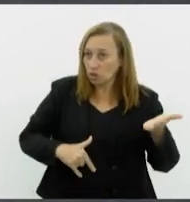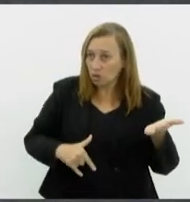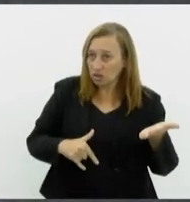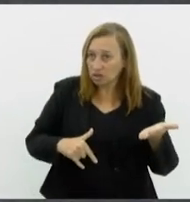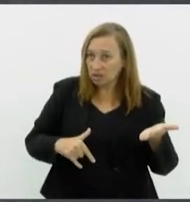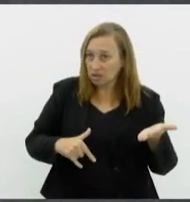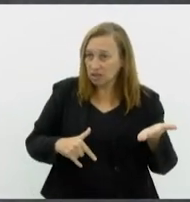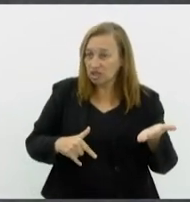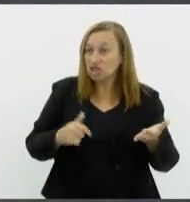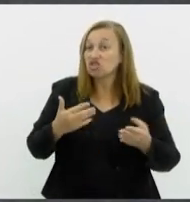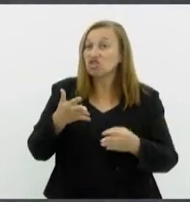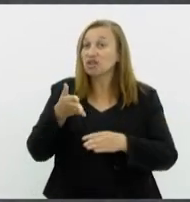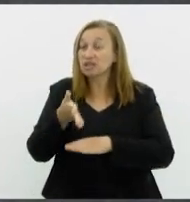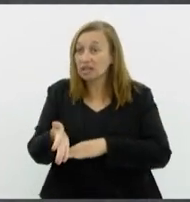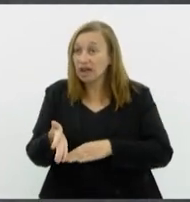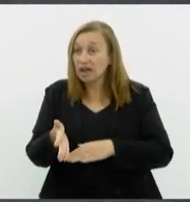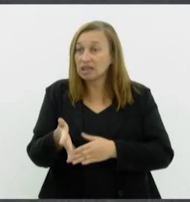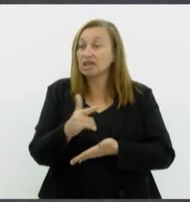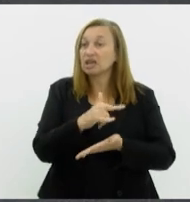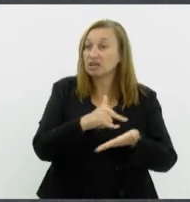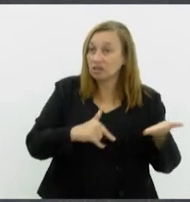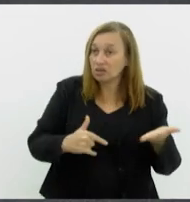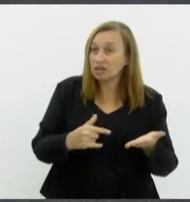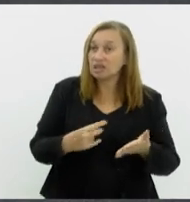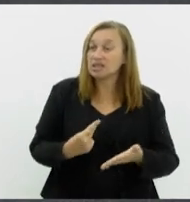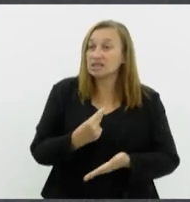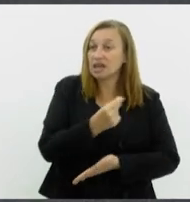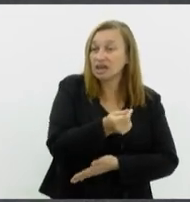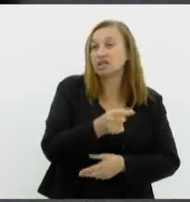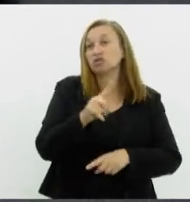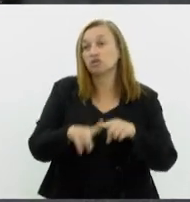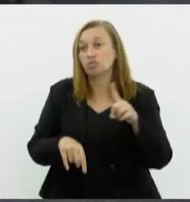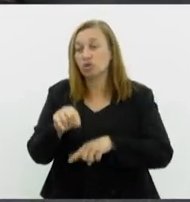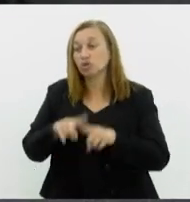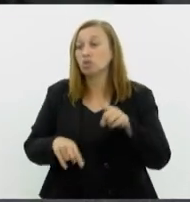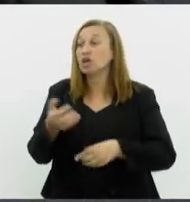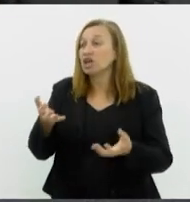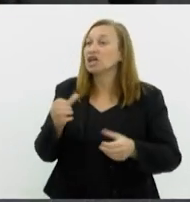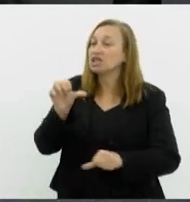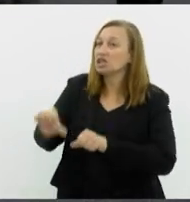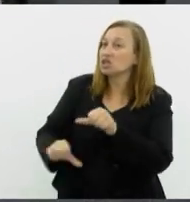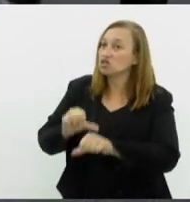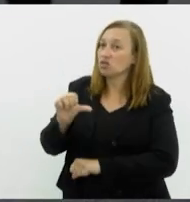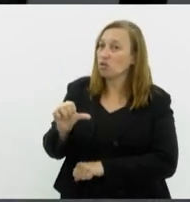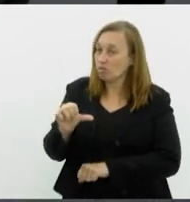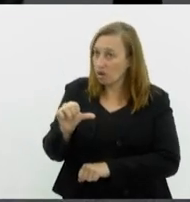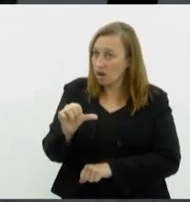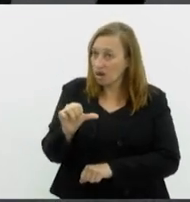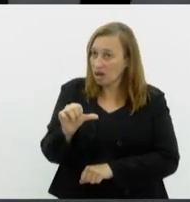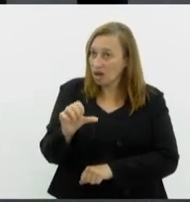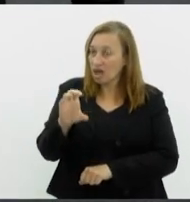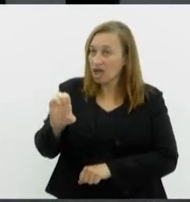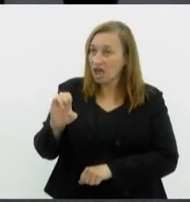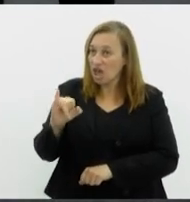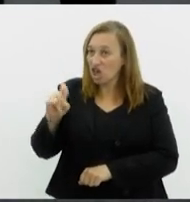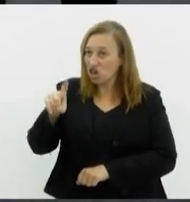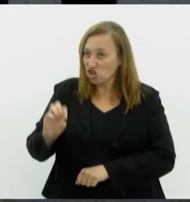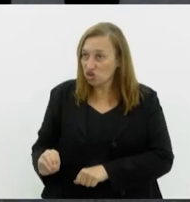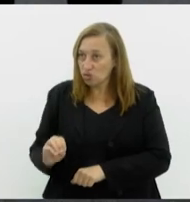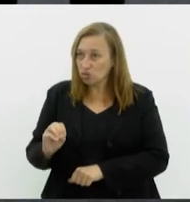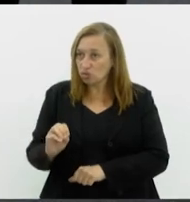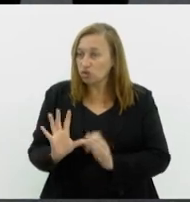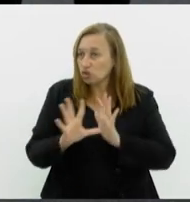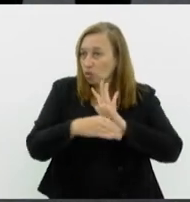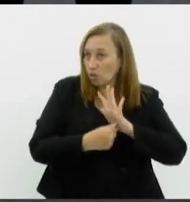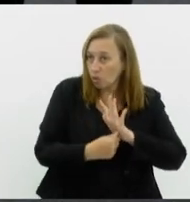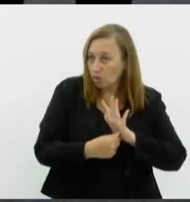linguagem ecológica, que a gente queria transformar um eixo de ladroagem num